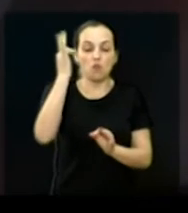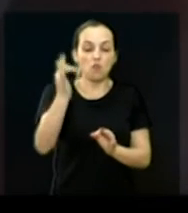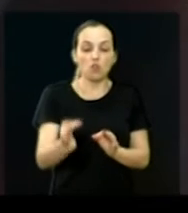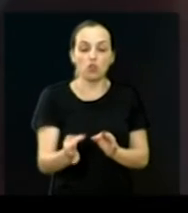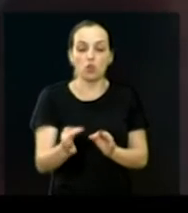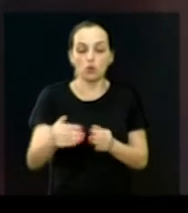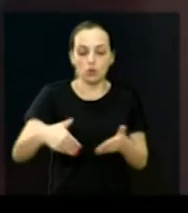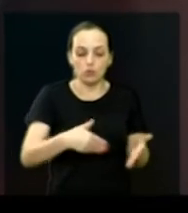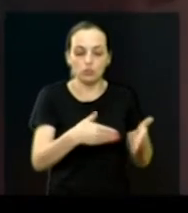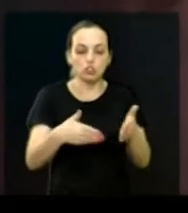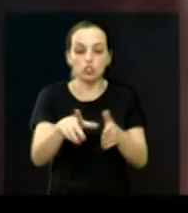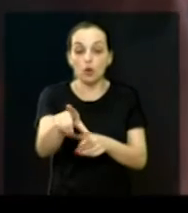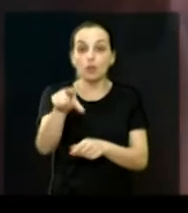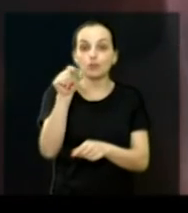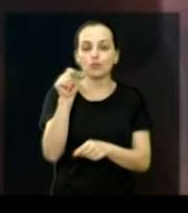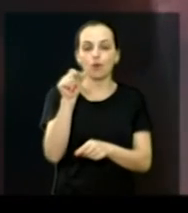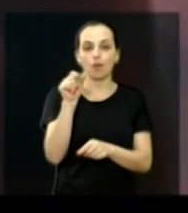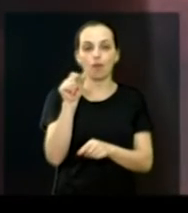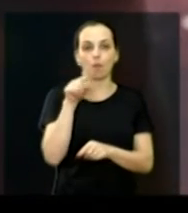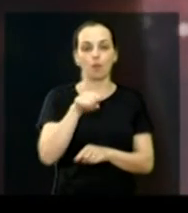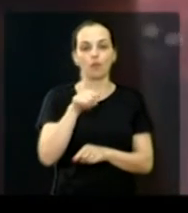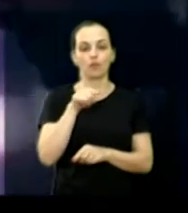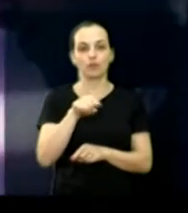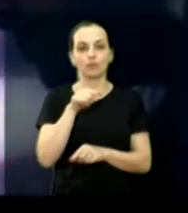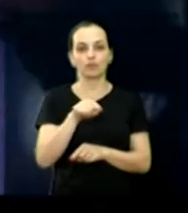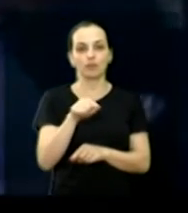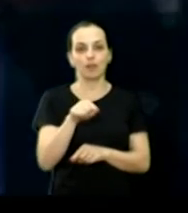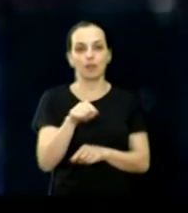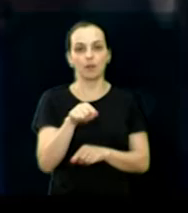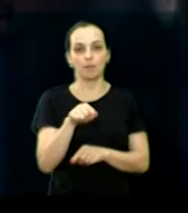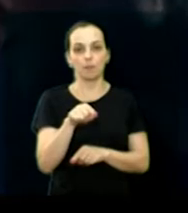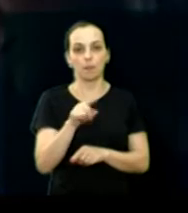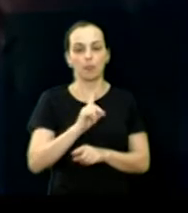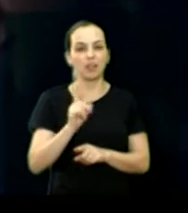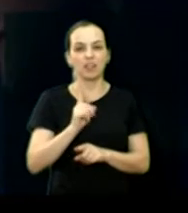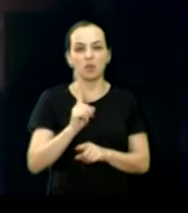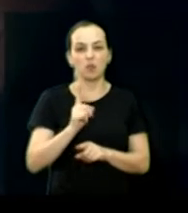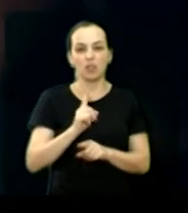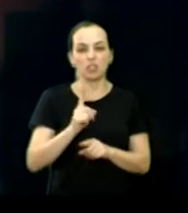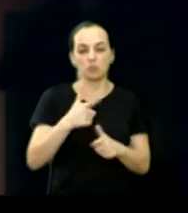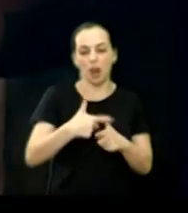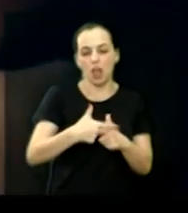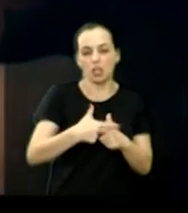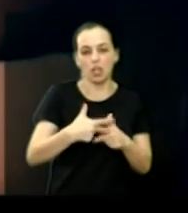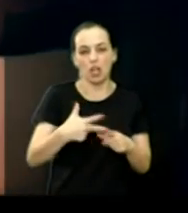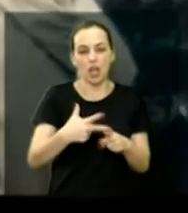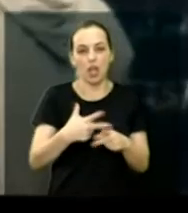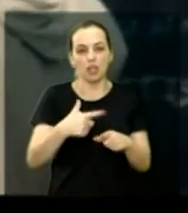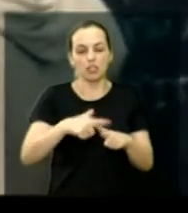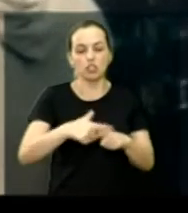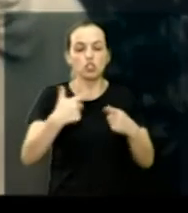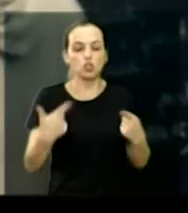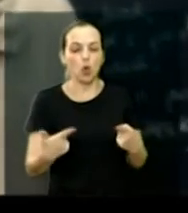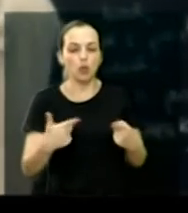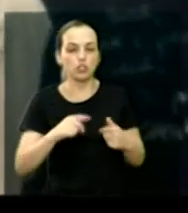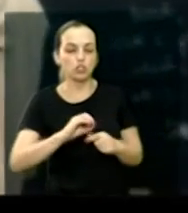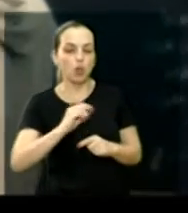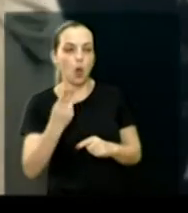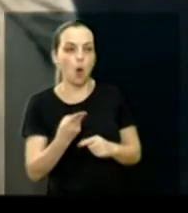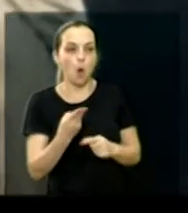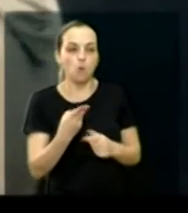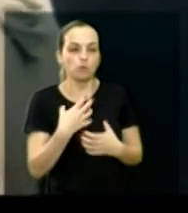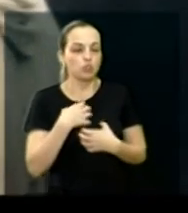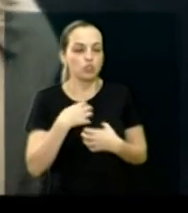você não se deixe levar pela sorte ou pela simples intuição do que pode dar